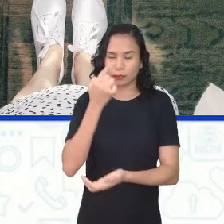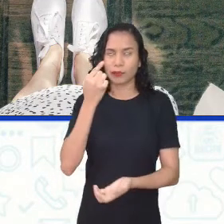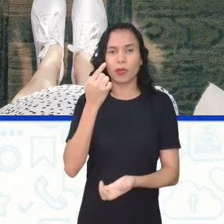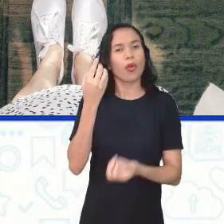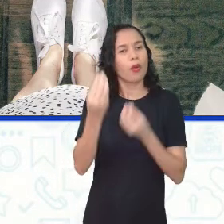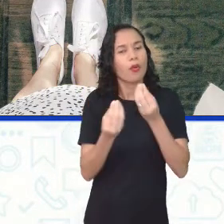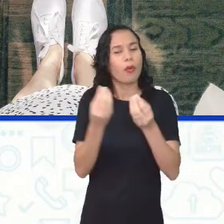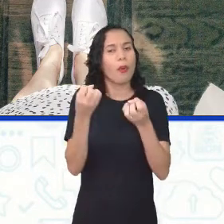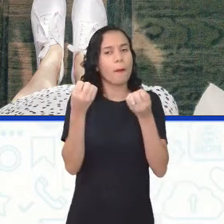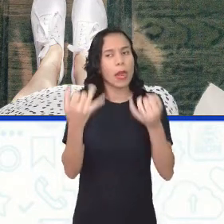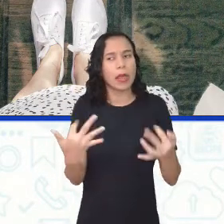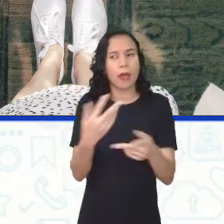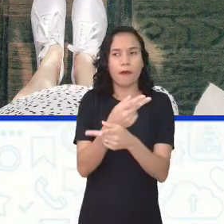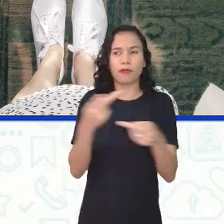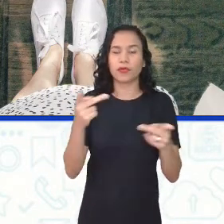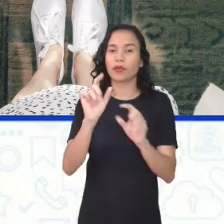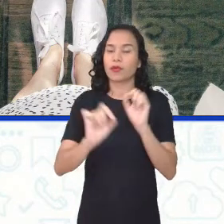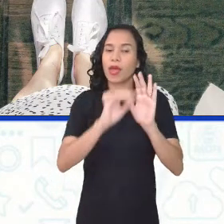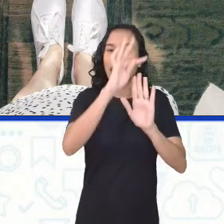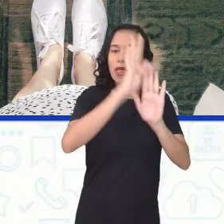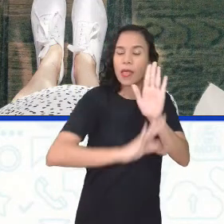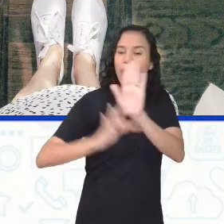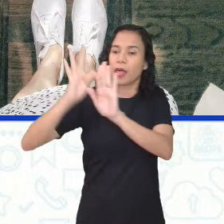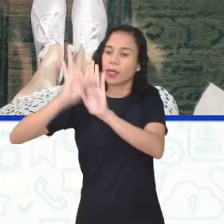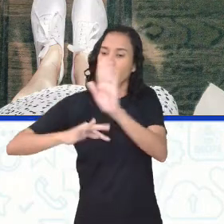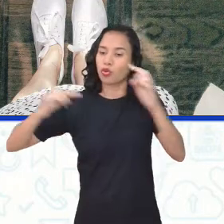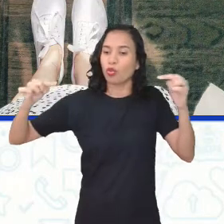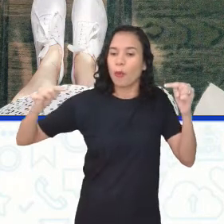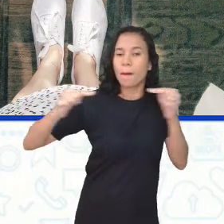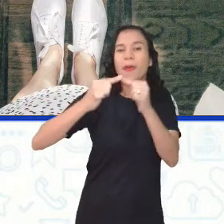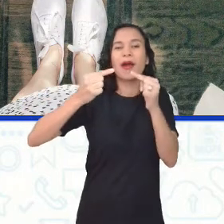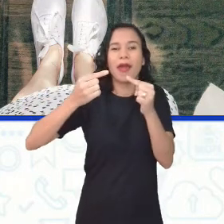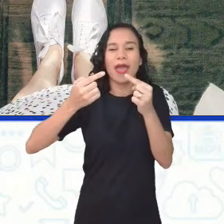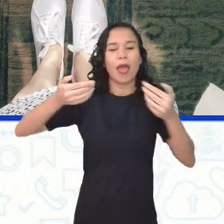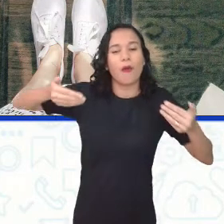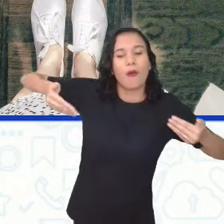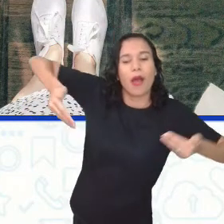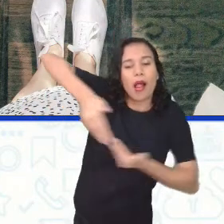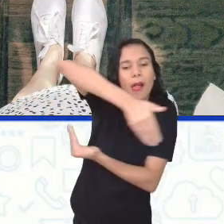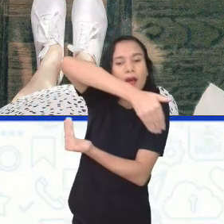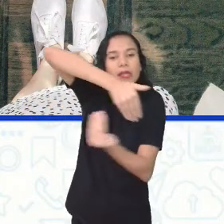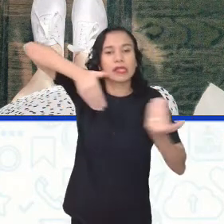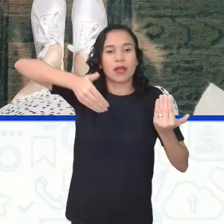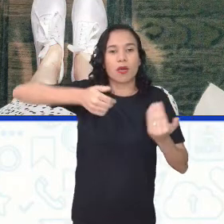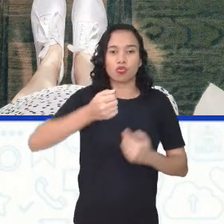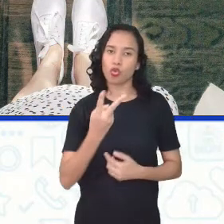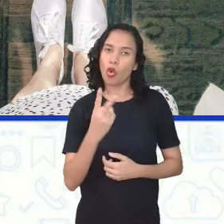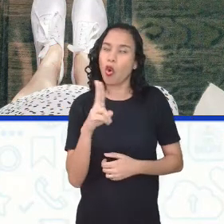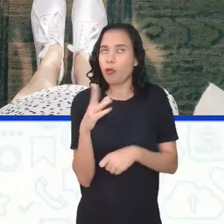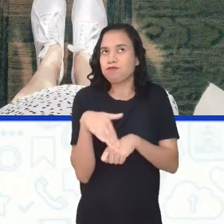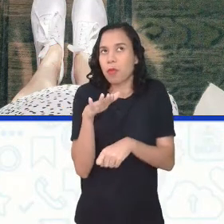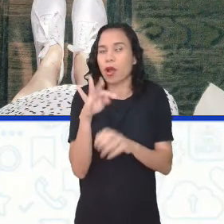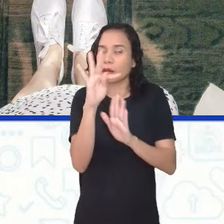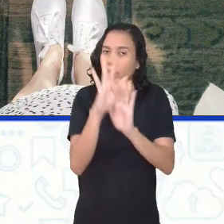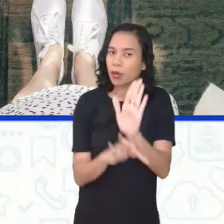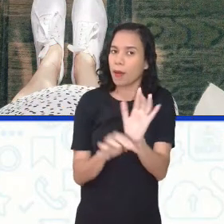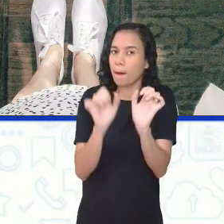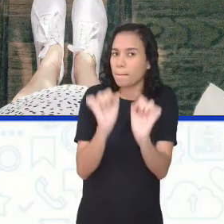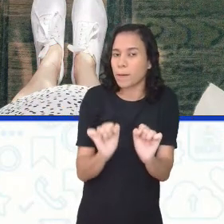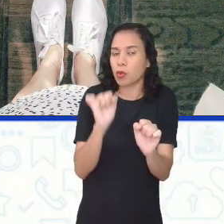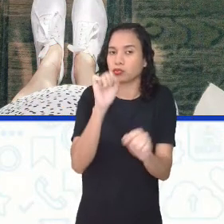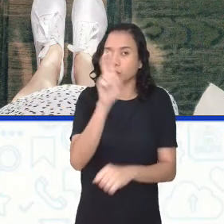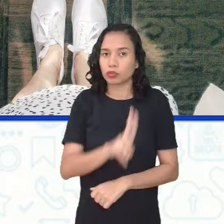Como eu estava falando para vocês, a intertextualidade vai ser essa conversa entre dois ou mais textos. Ele pode ser um